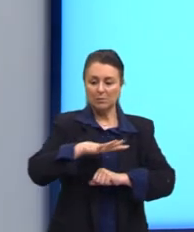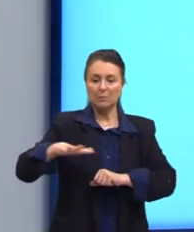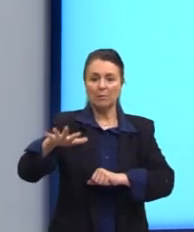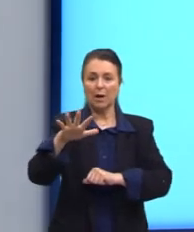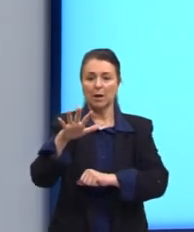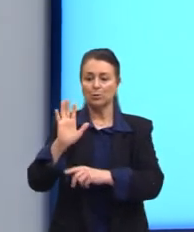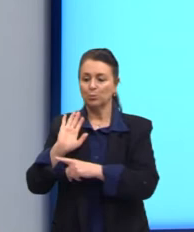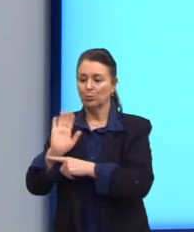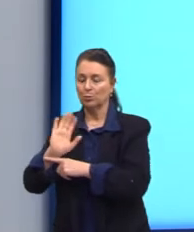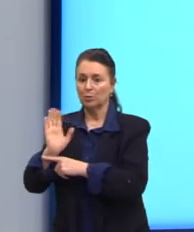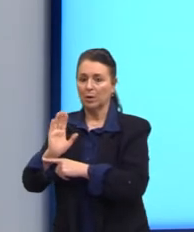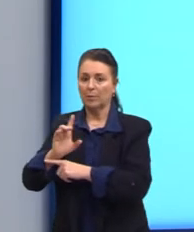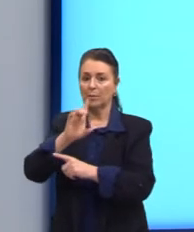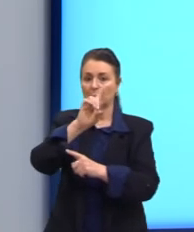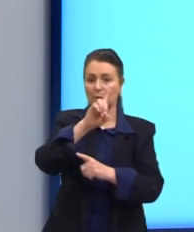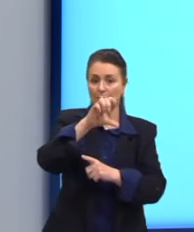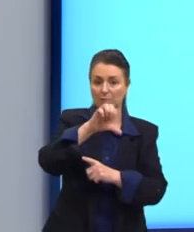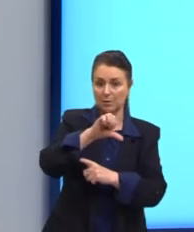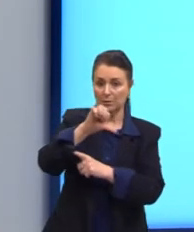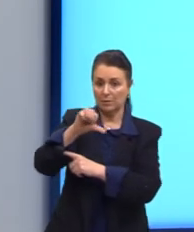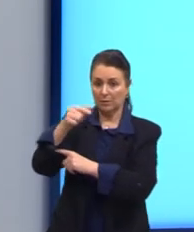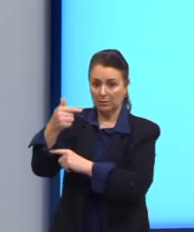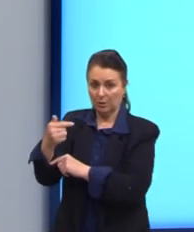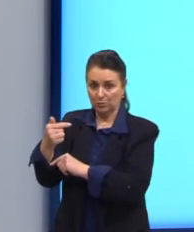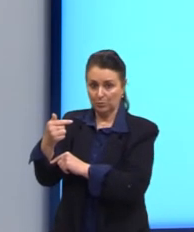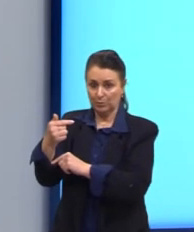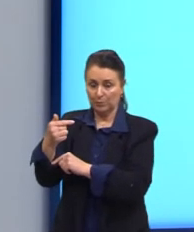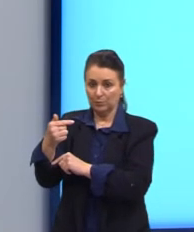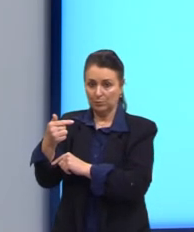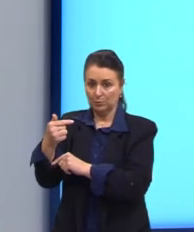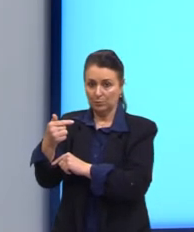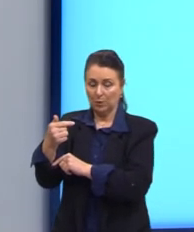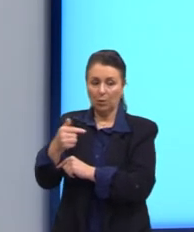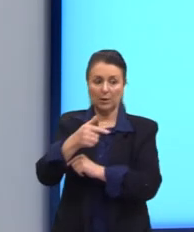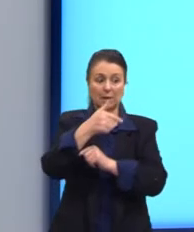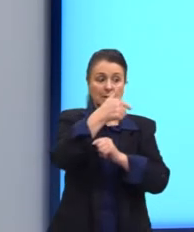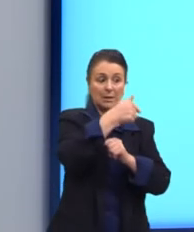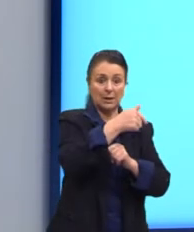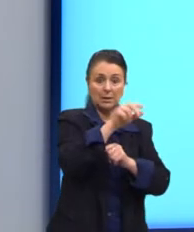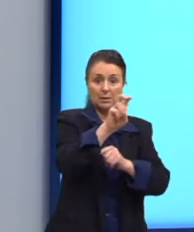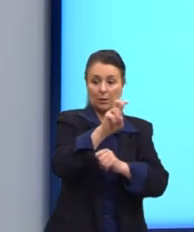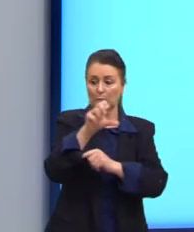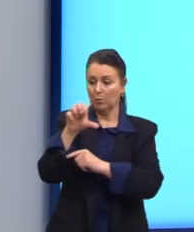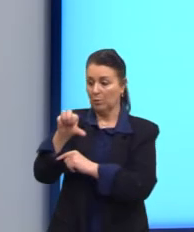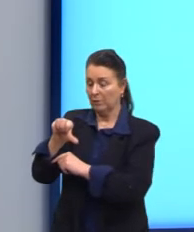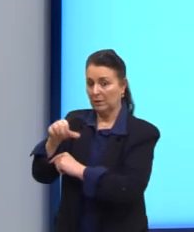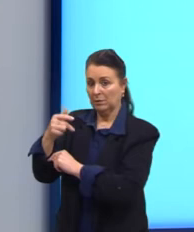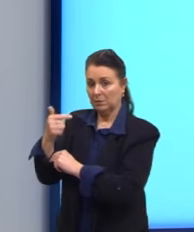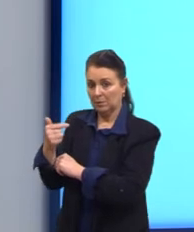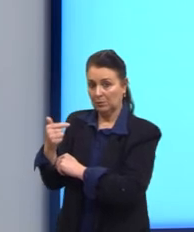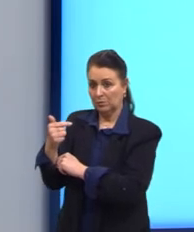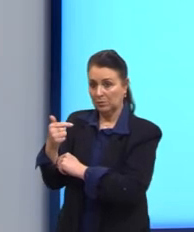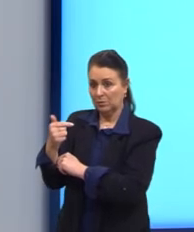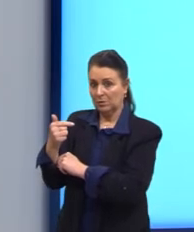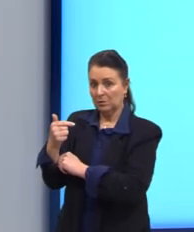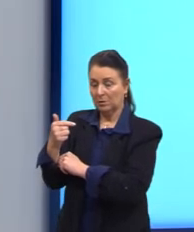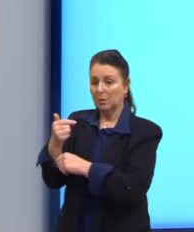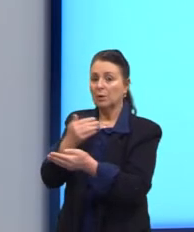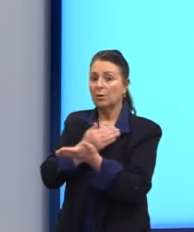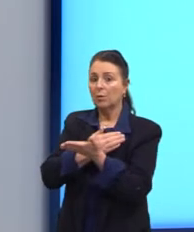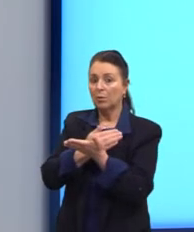em 1997 aí a gente pula lá de 75 para 97 chegamos